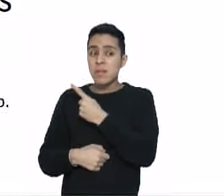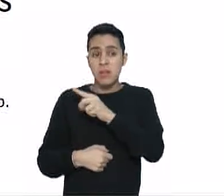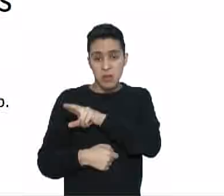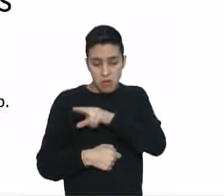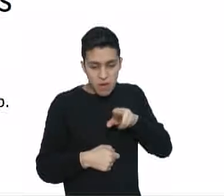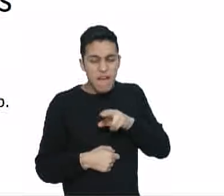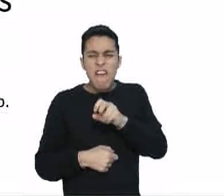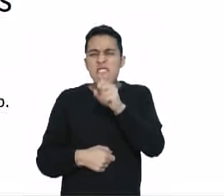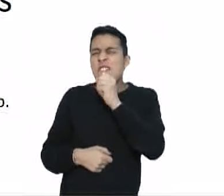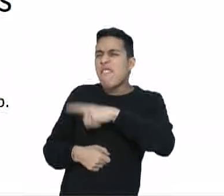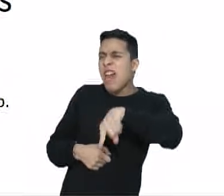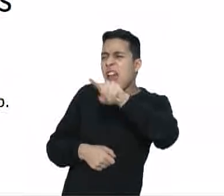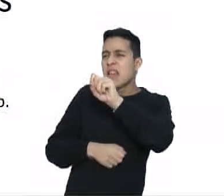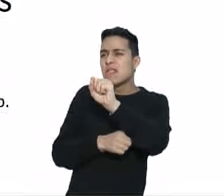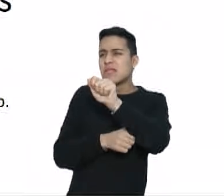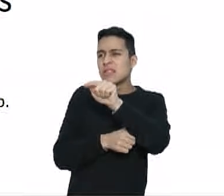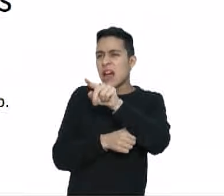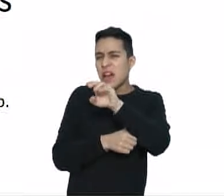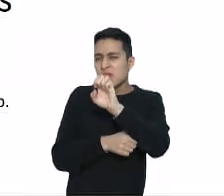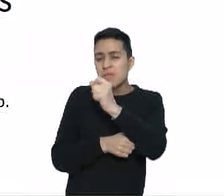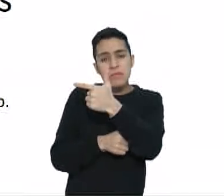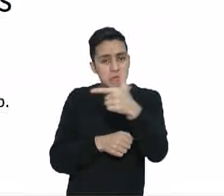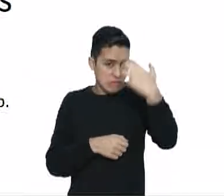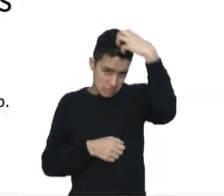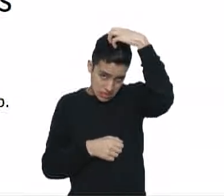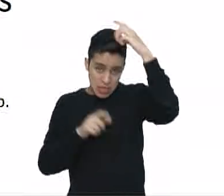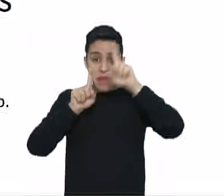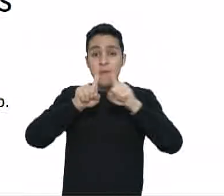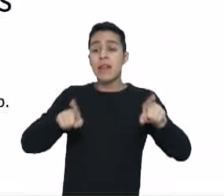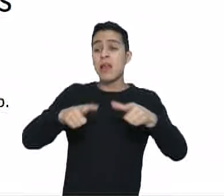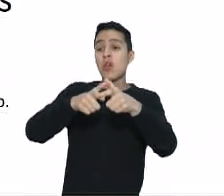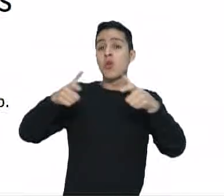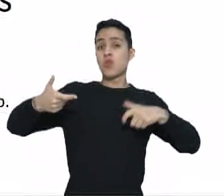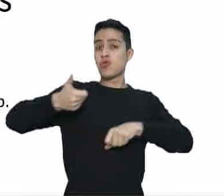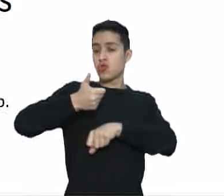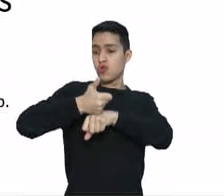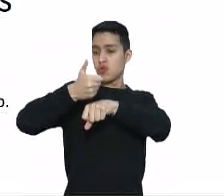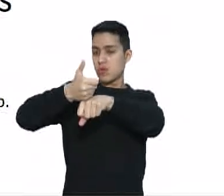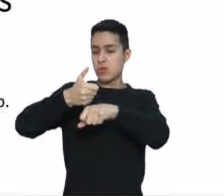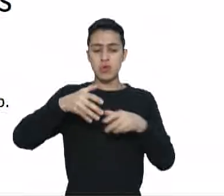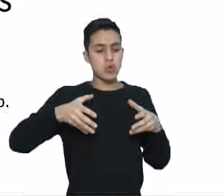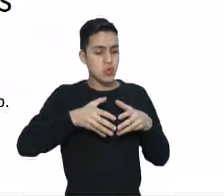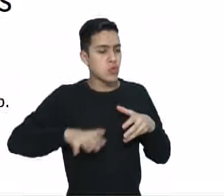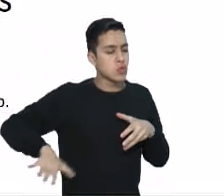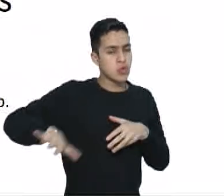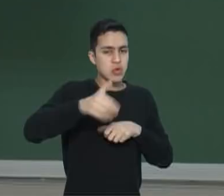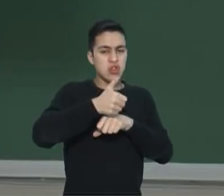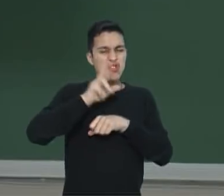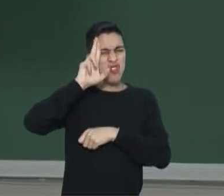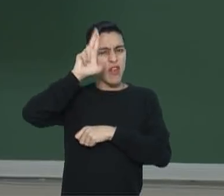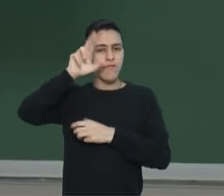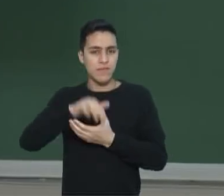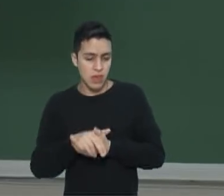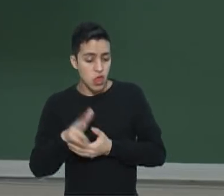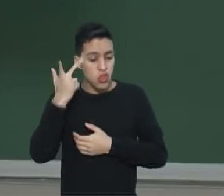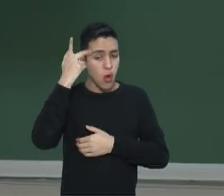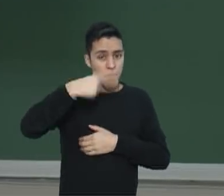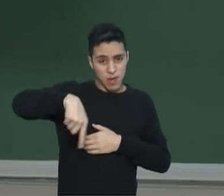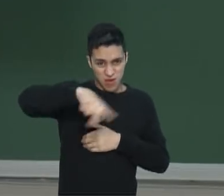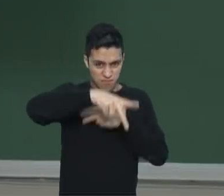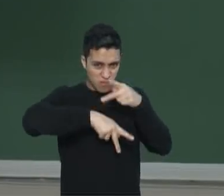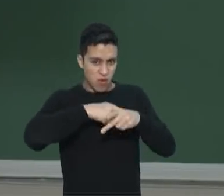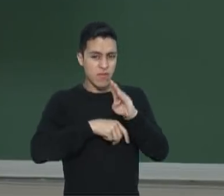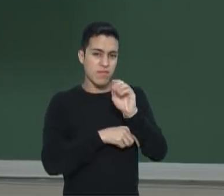velhos saxões não têm rei, mas um grande número de chefes colocado à cabeça de sua nação. Era comum entre os reinos